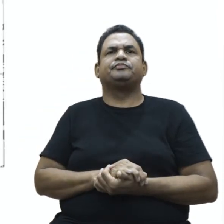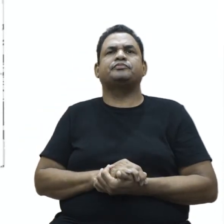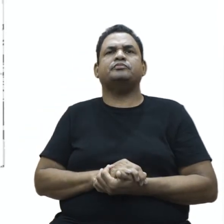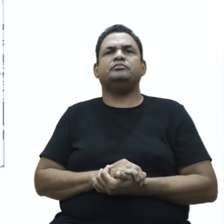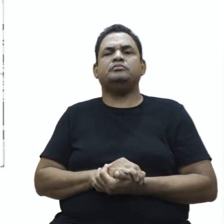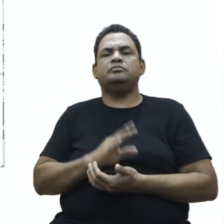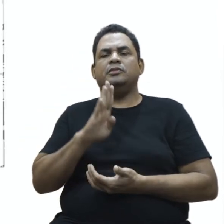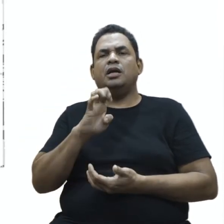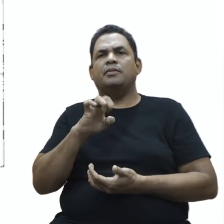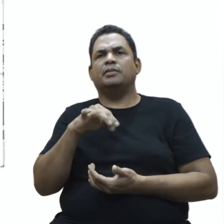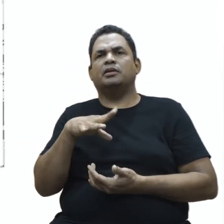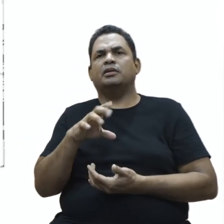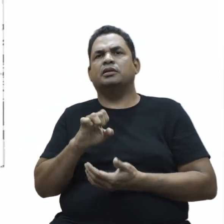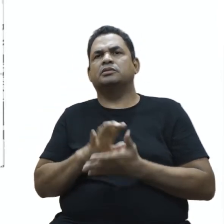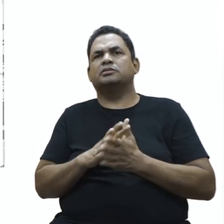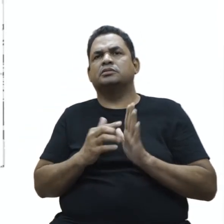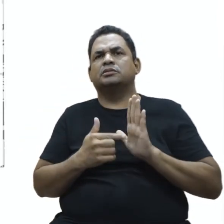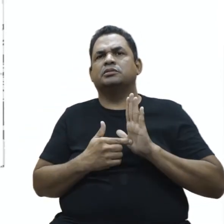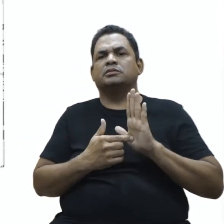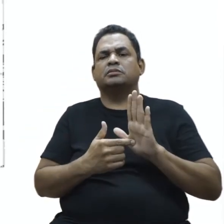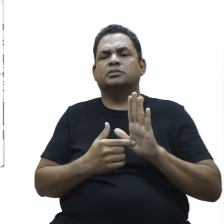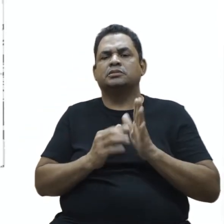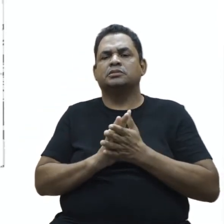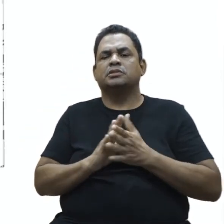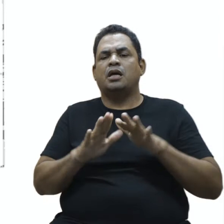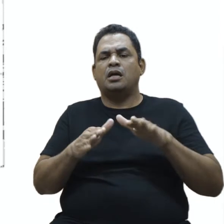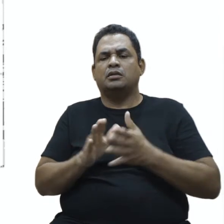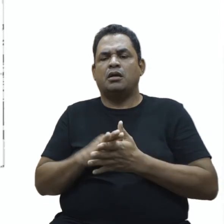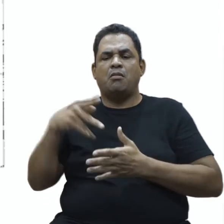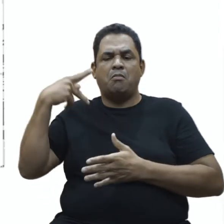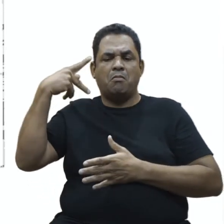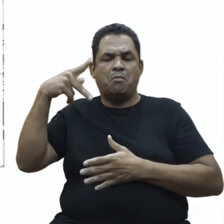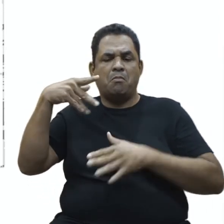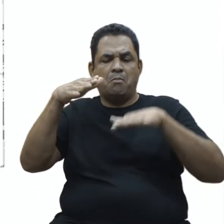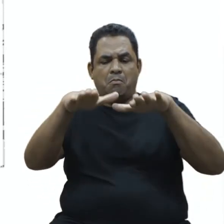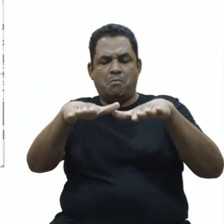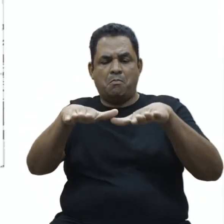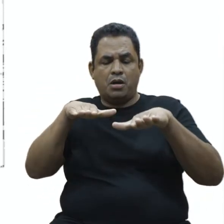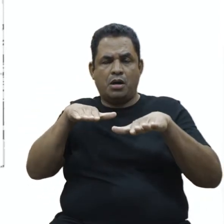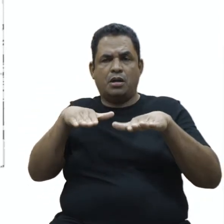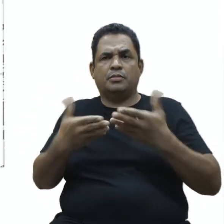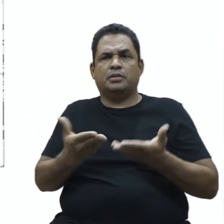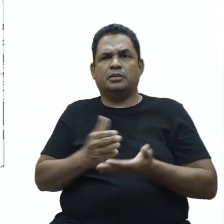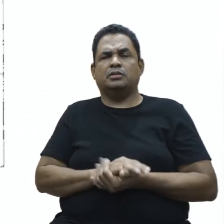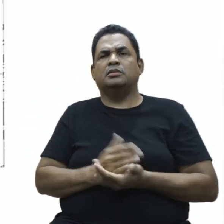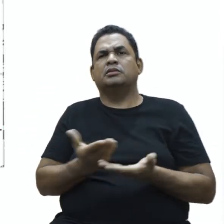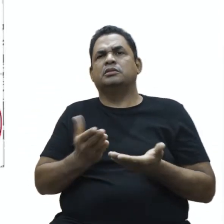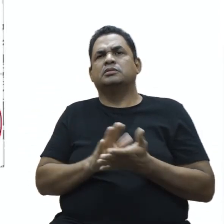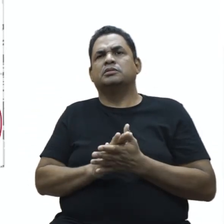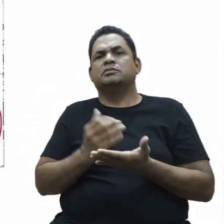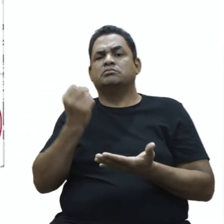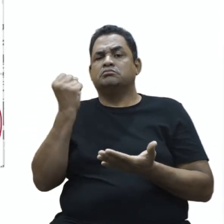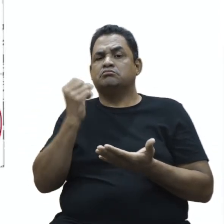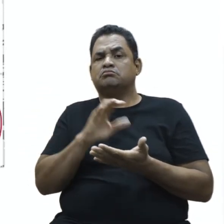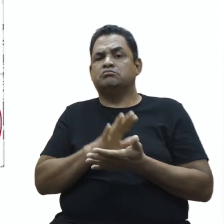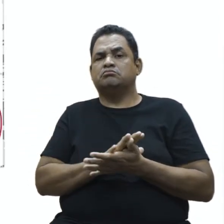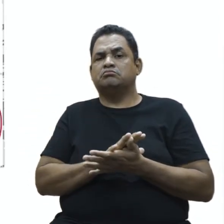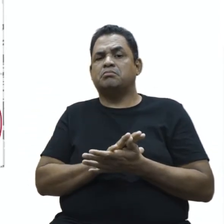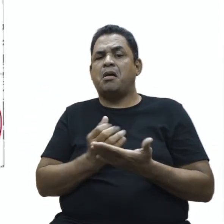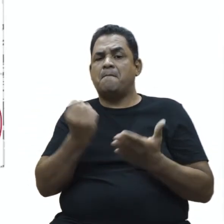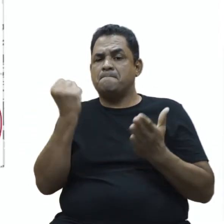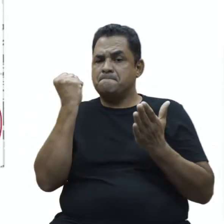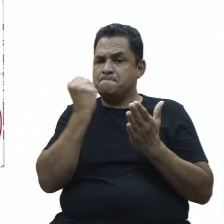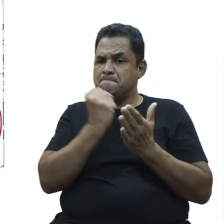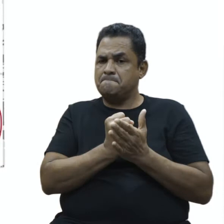gabinete, ele é apresentado ao parlamento, tá? E o parlamento aprova ou não o